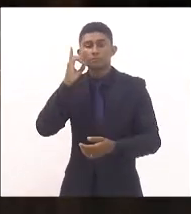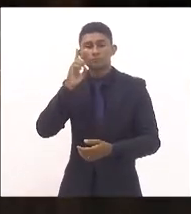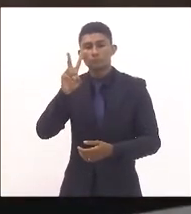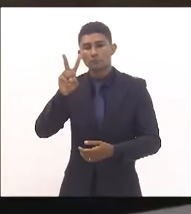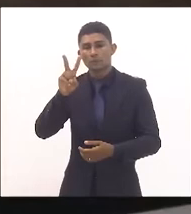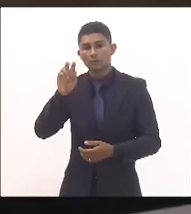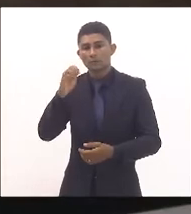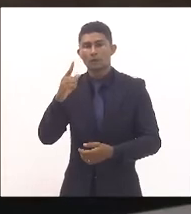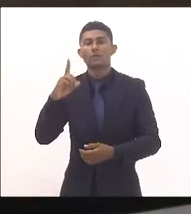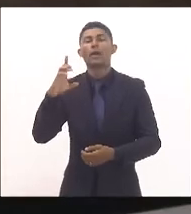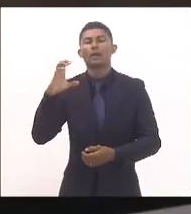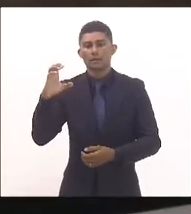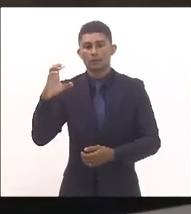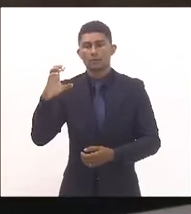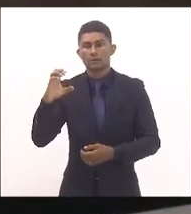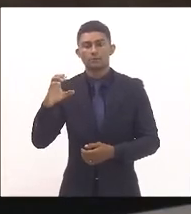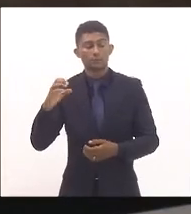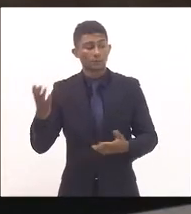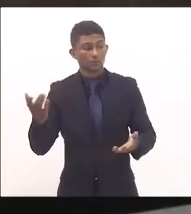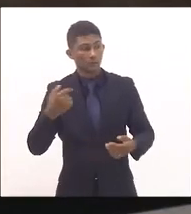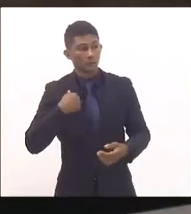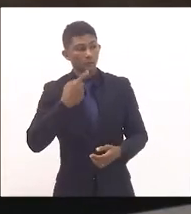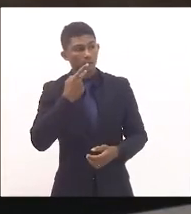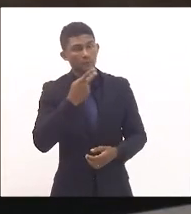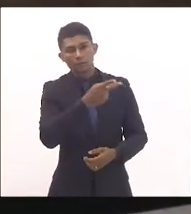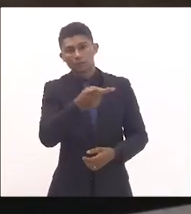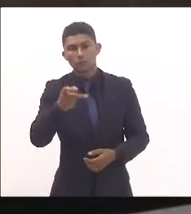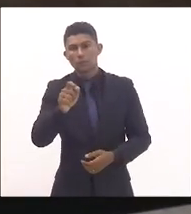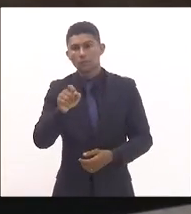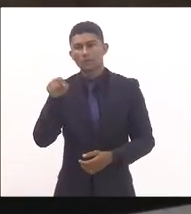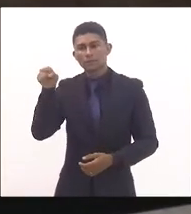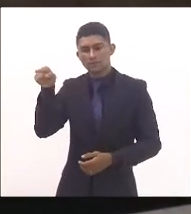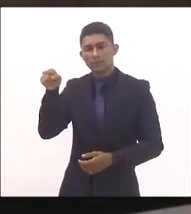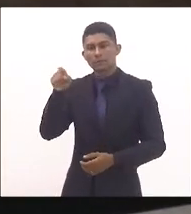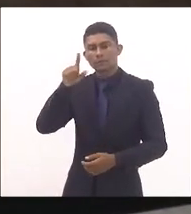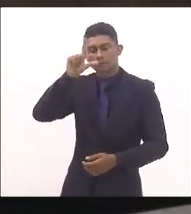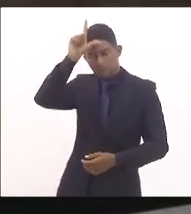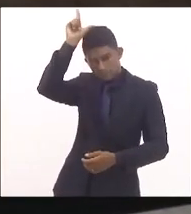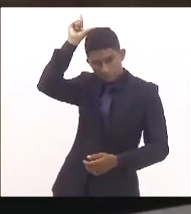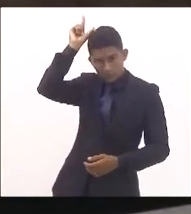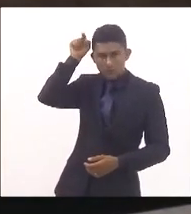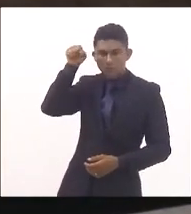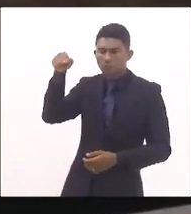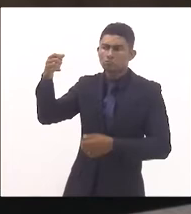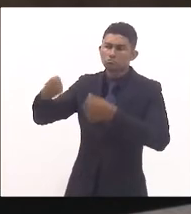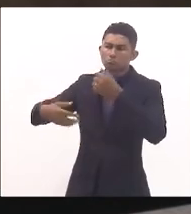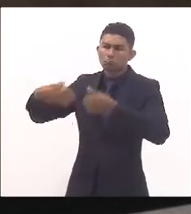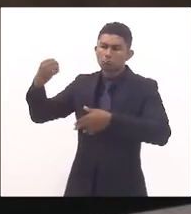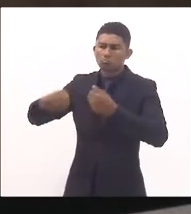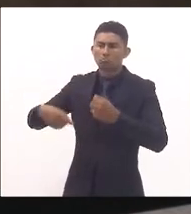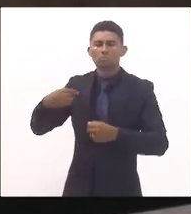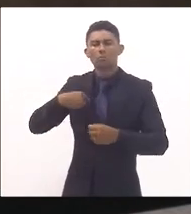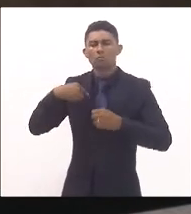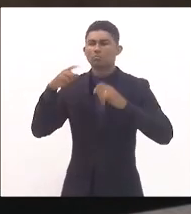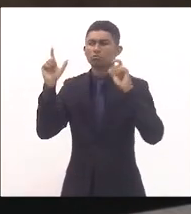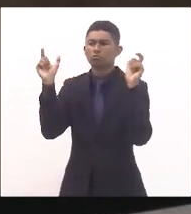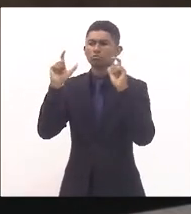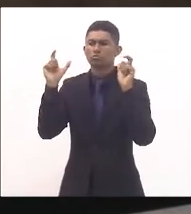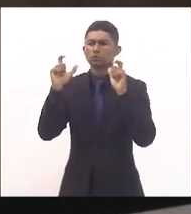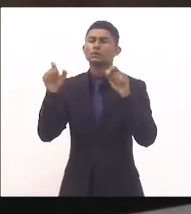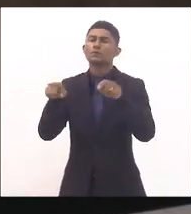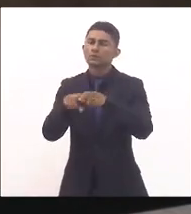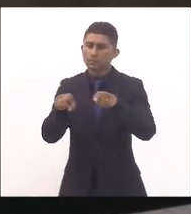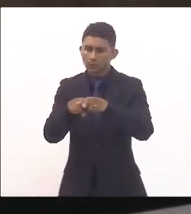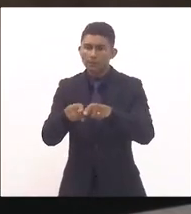Valdec. Eu queria, assim, dizer que essa ponderação feita pelo deputado Luiz Paulo me chamou a atenção. Então, também vou dar um